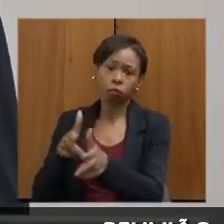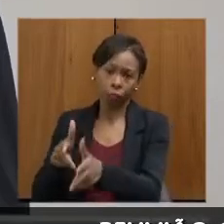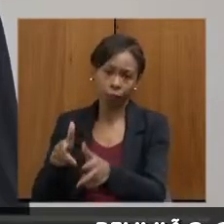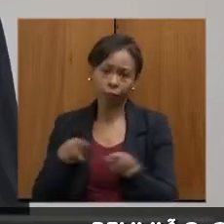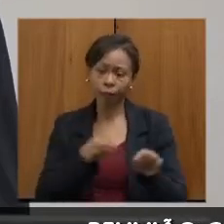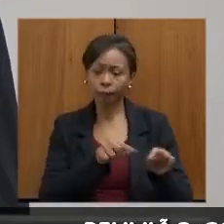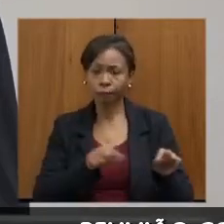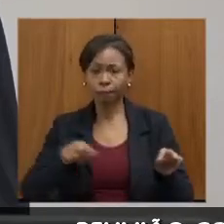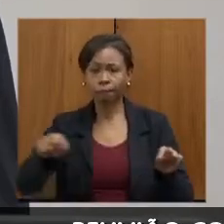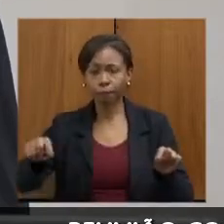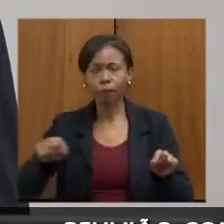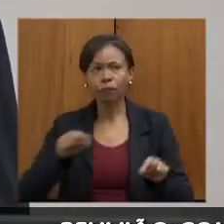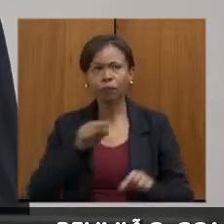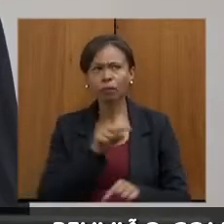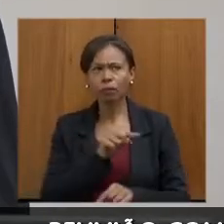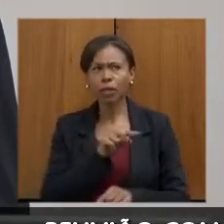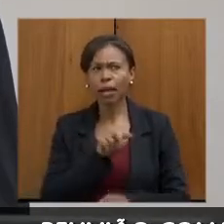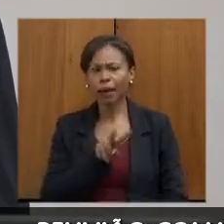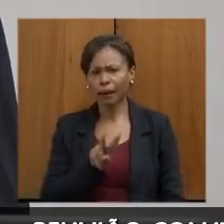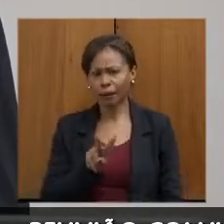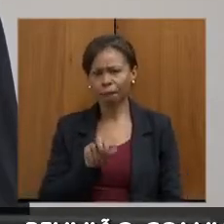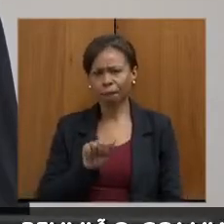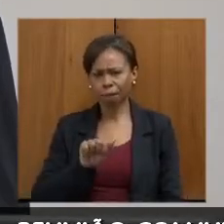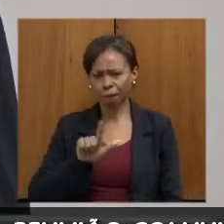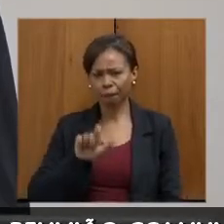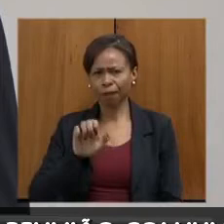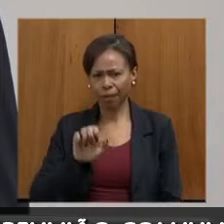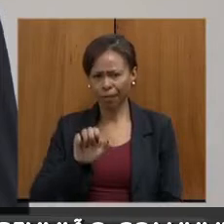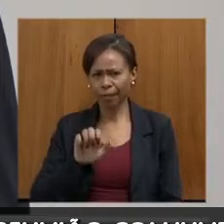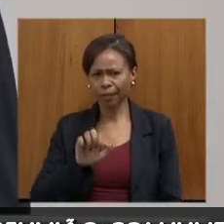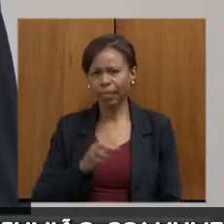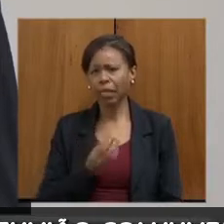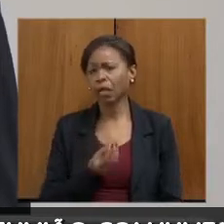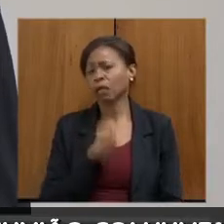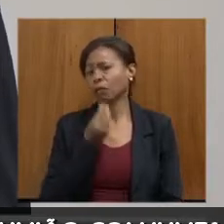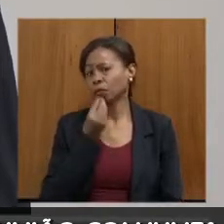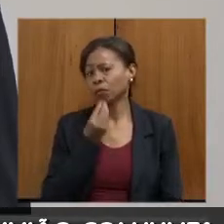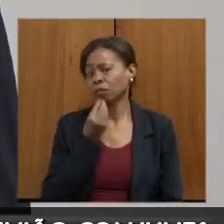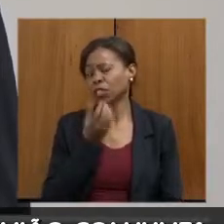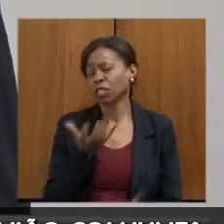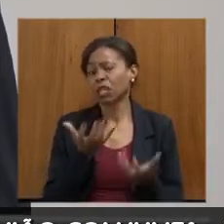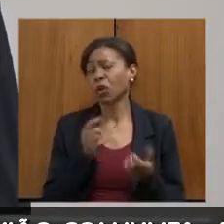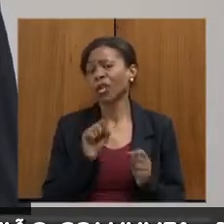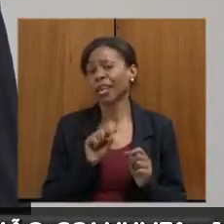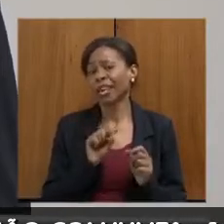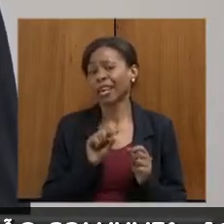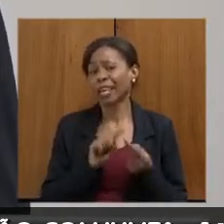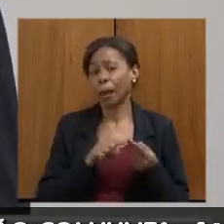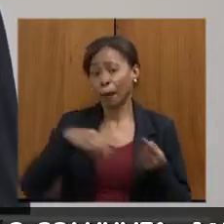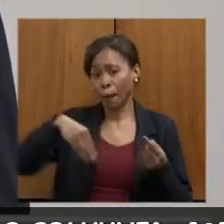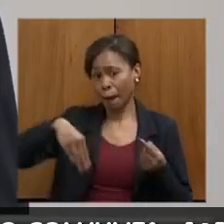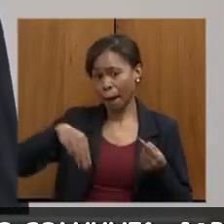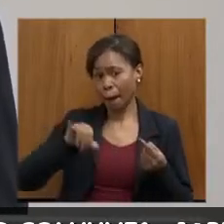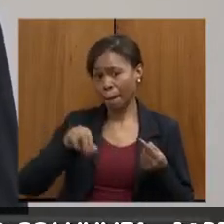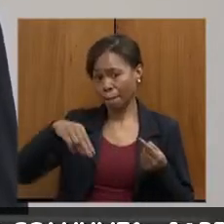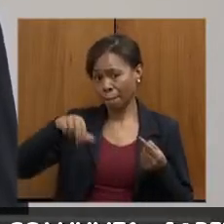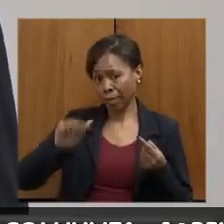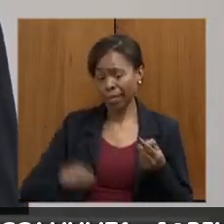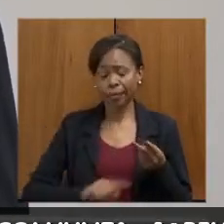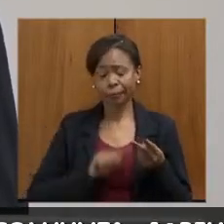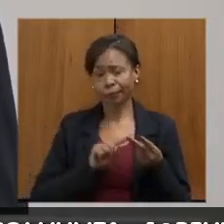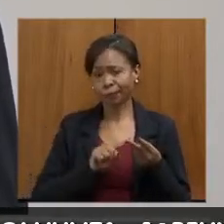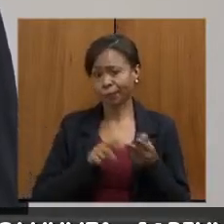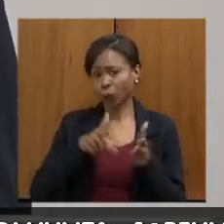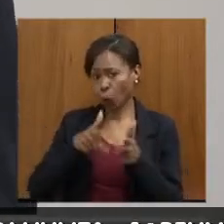fez com que a Vale e a mina a linha do trem e o